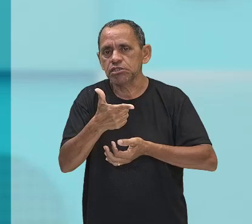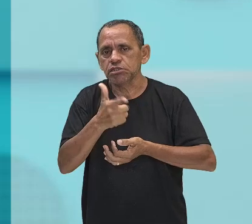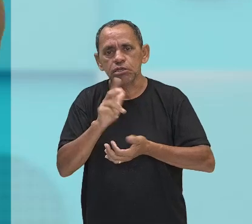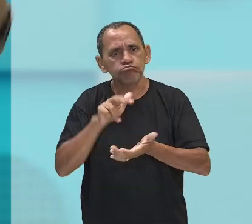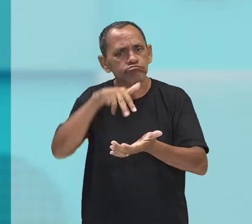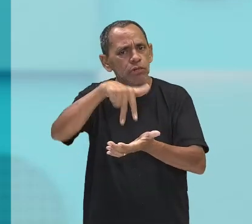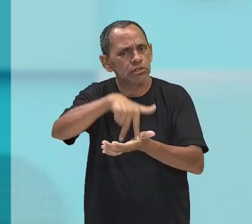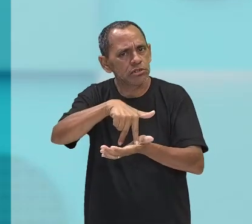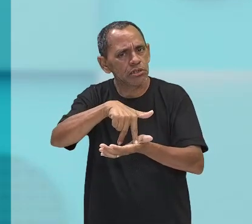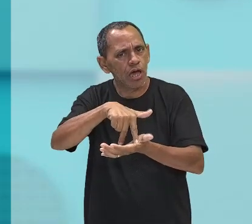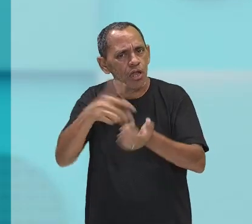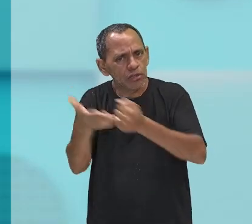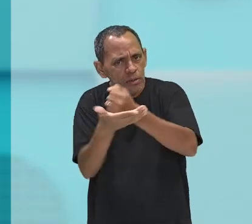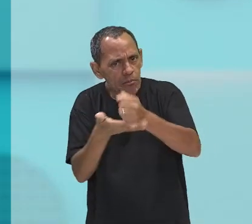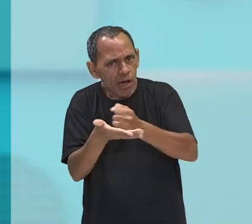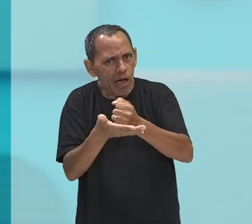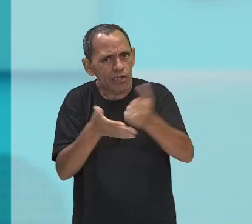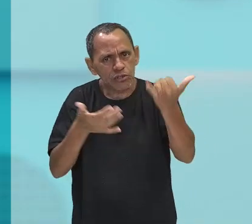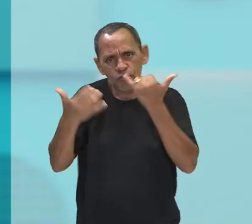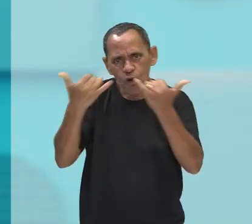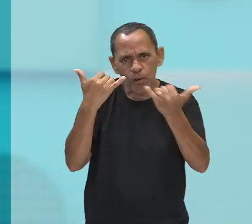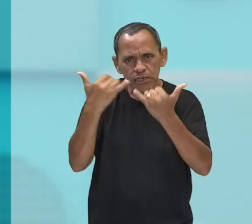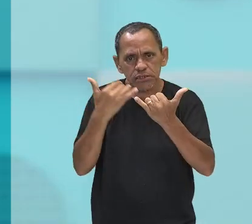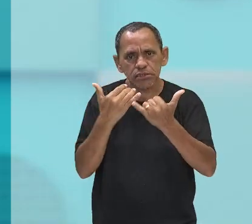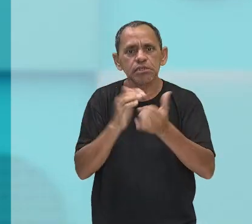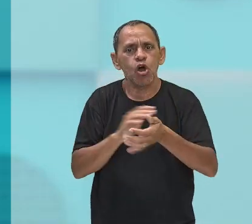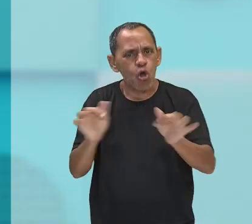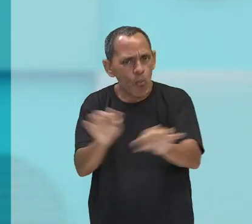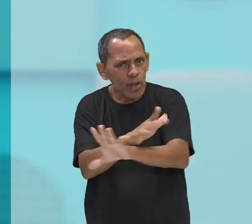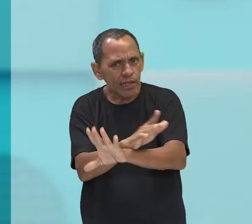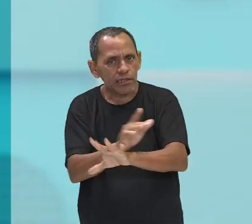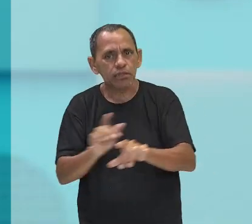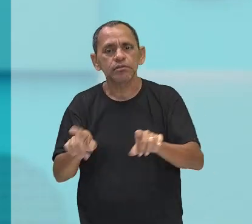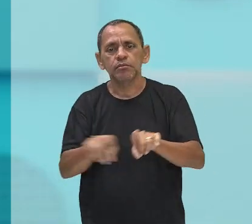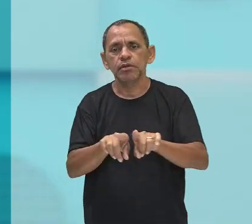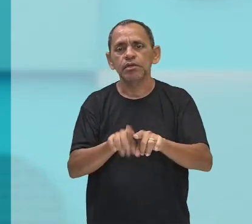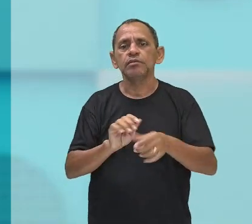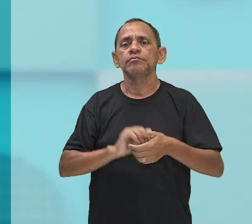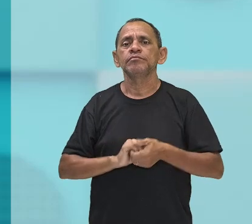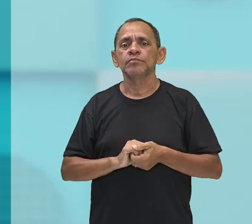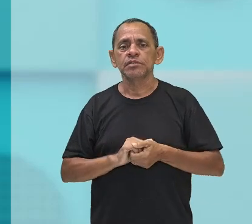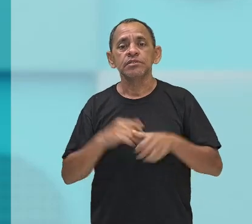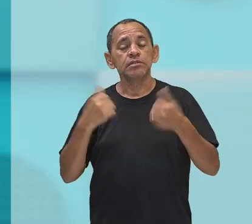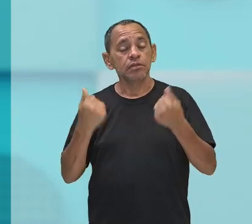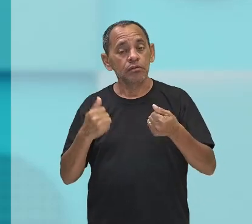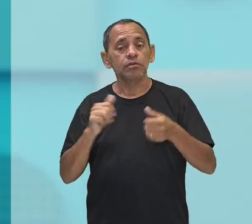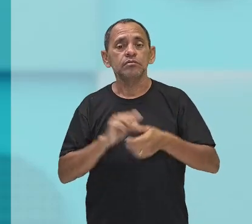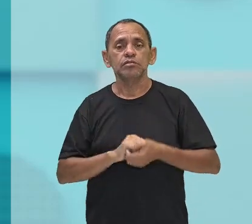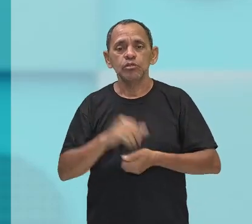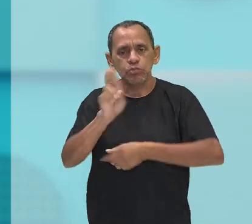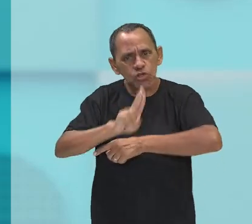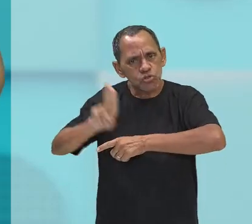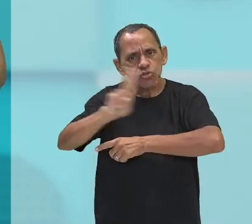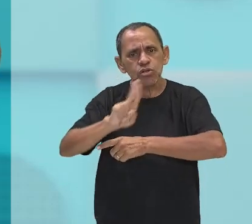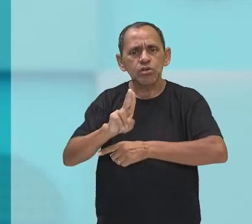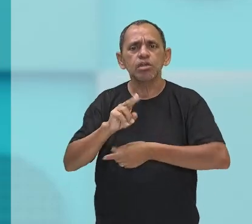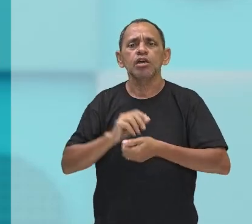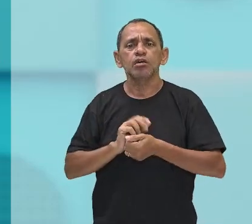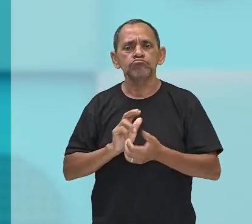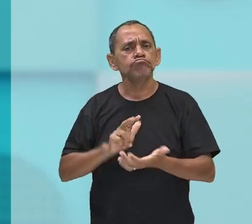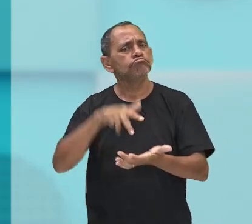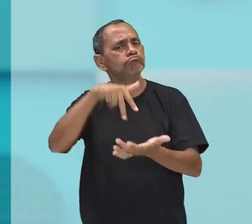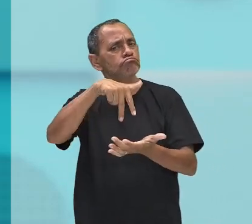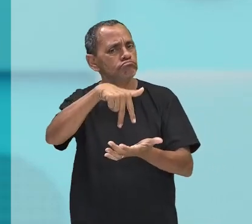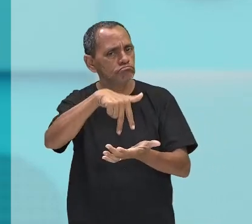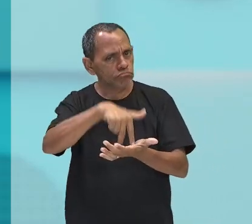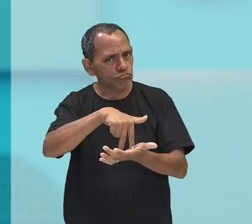Então, resumindo para vocês, posicionar-se criticamente, tá? É adotar uma postura intelectualmente, né? Uma